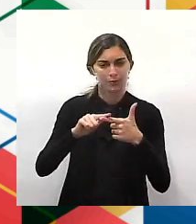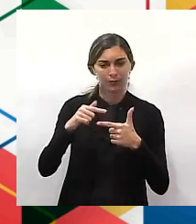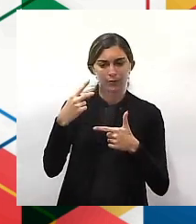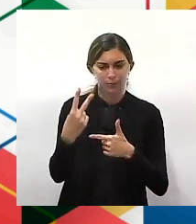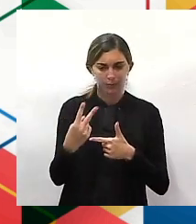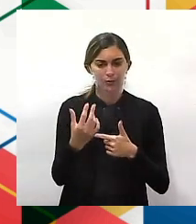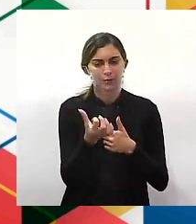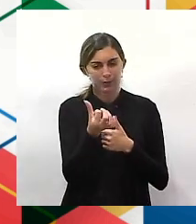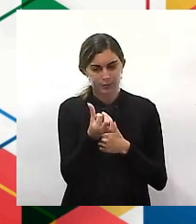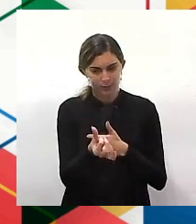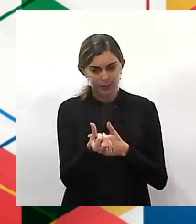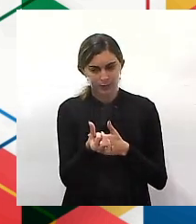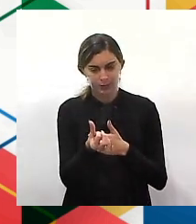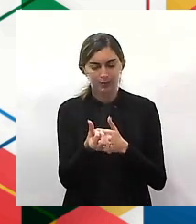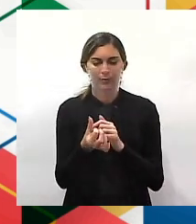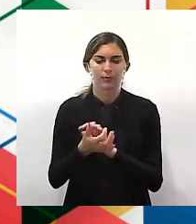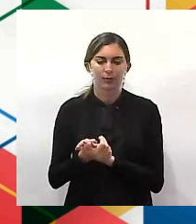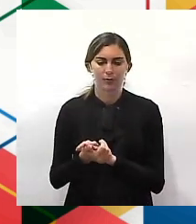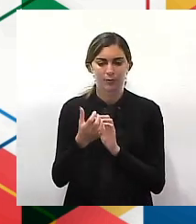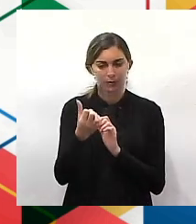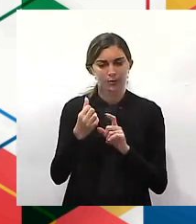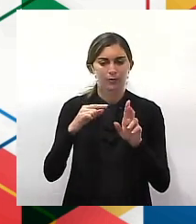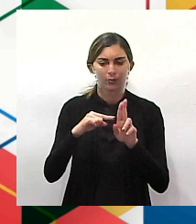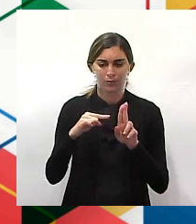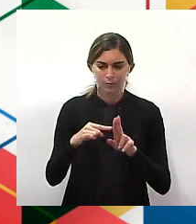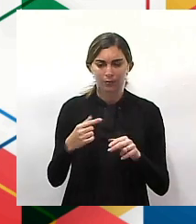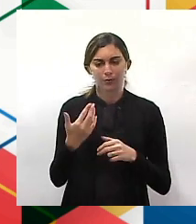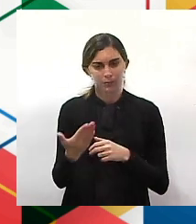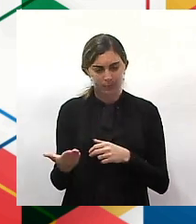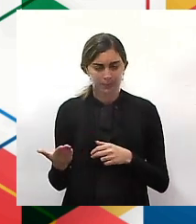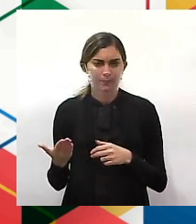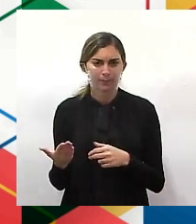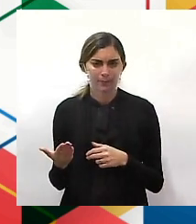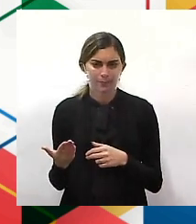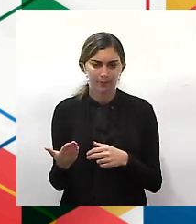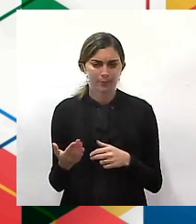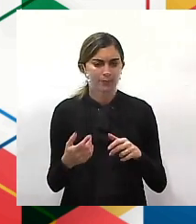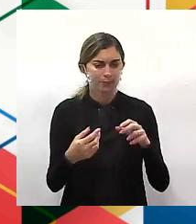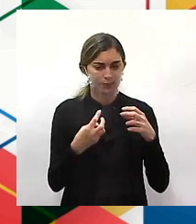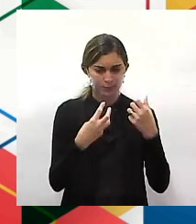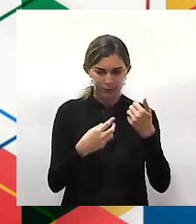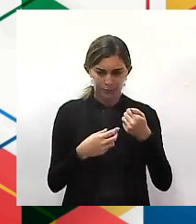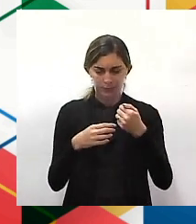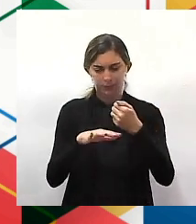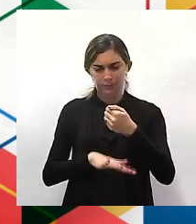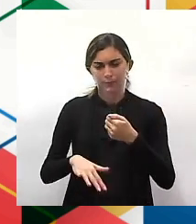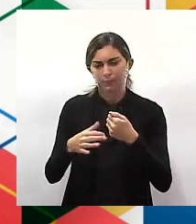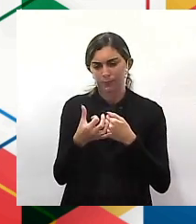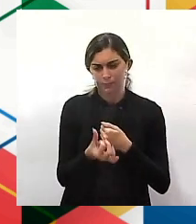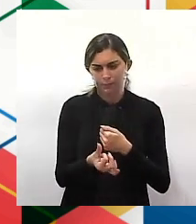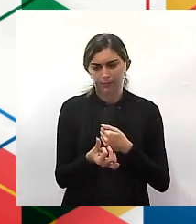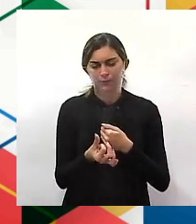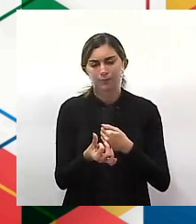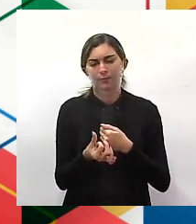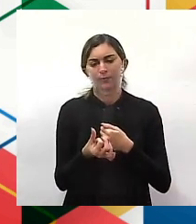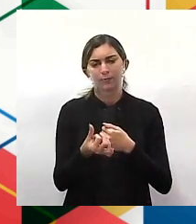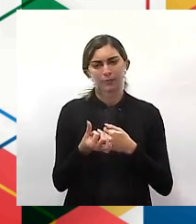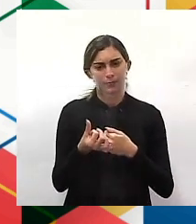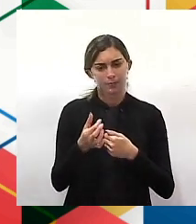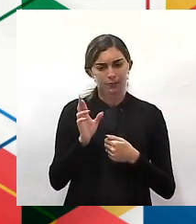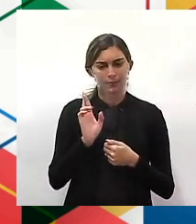isso. Eu estou confundindo as coisas. 6 unidades de área. Então 3 vezes 4, 12. 12 dividido por 2, 6.